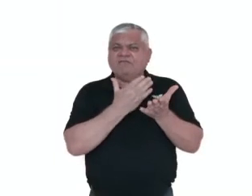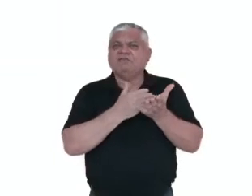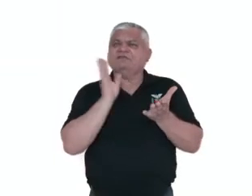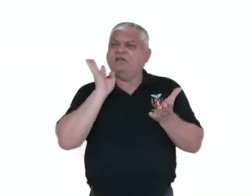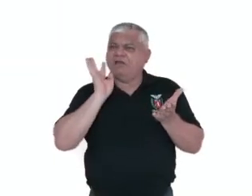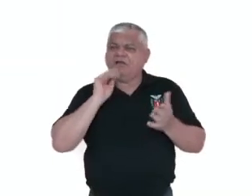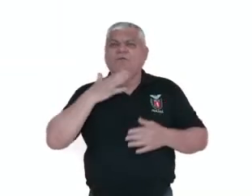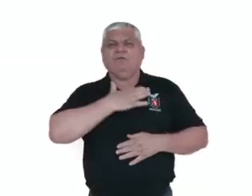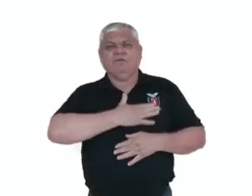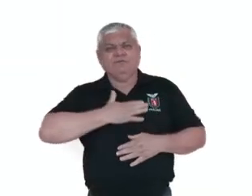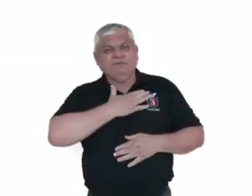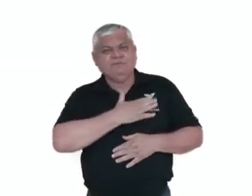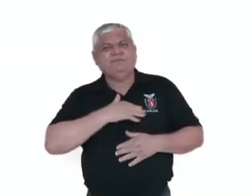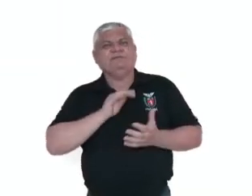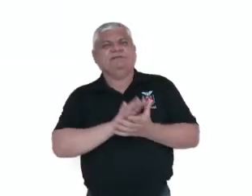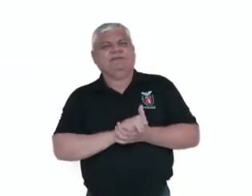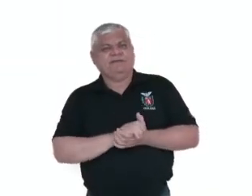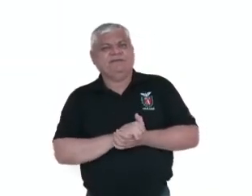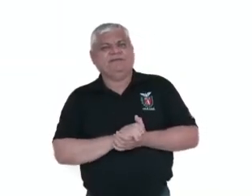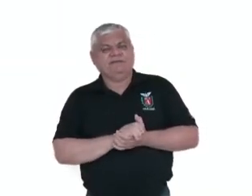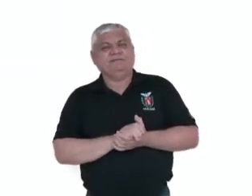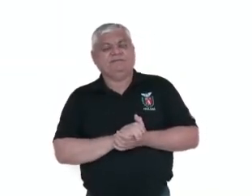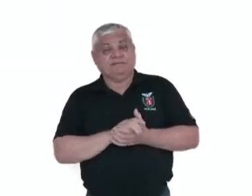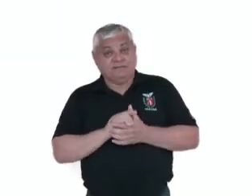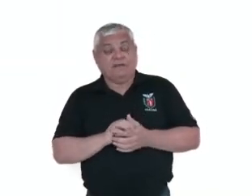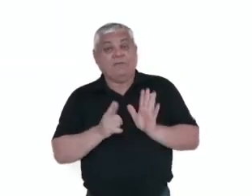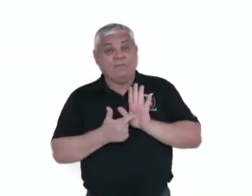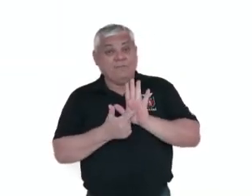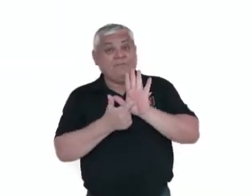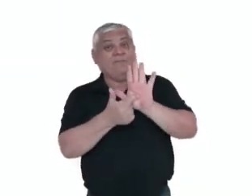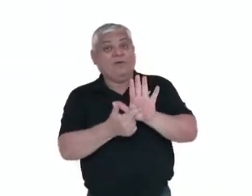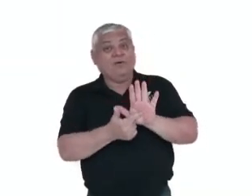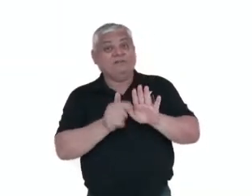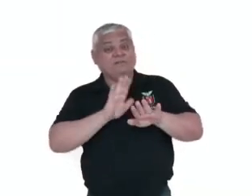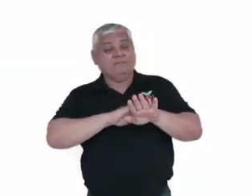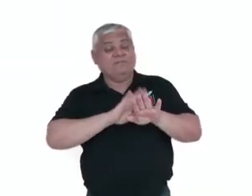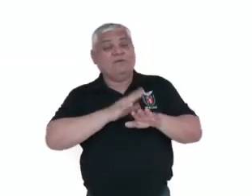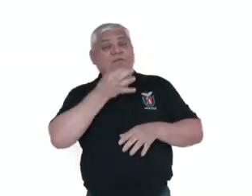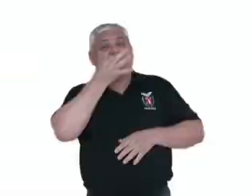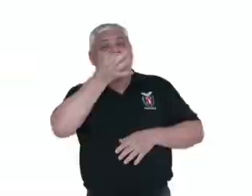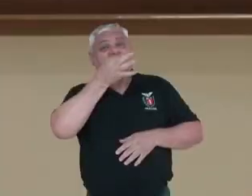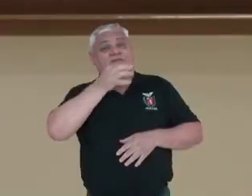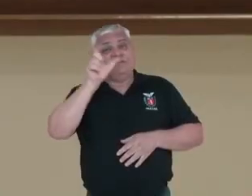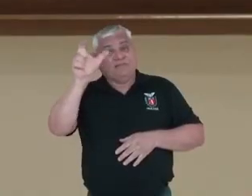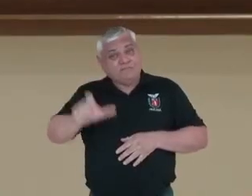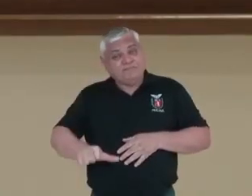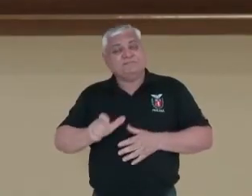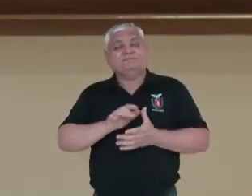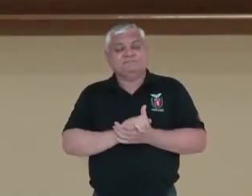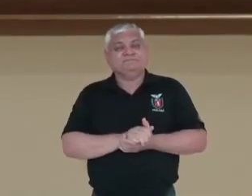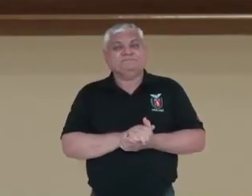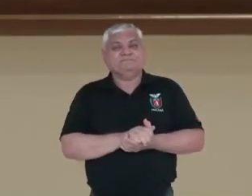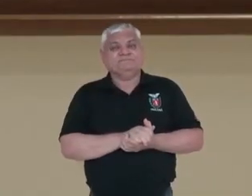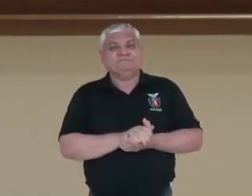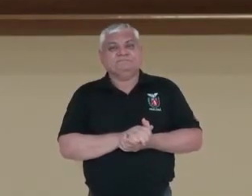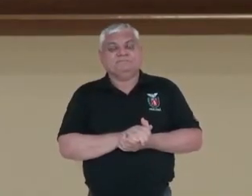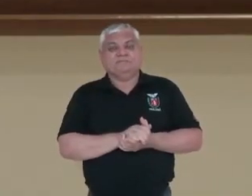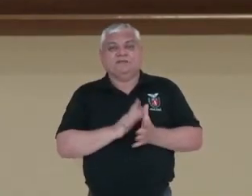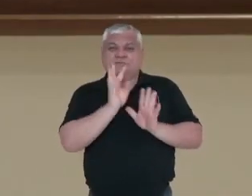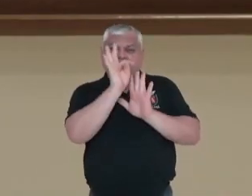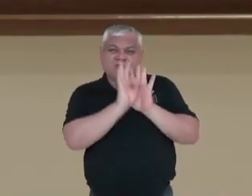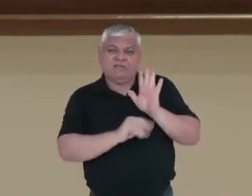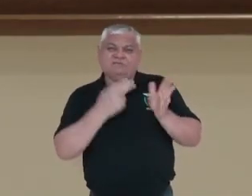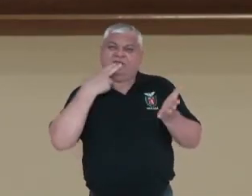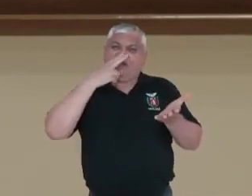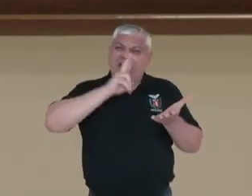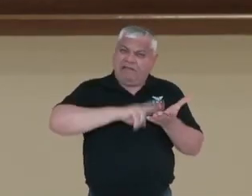especialmente da matéria, manual ao torcedor. Então ele está expondo o ponto de vista. O texto, a carta ao